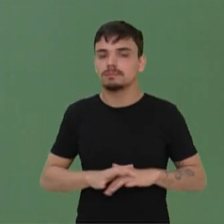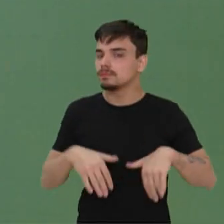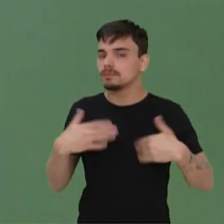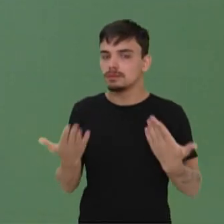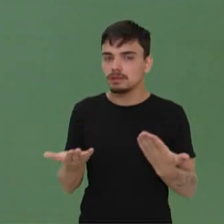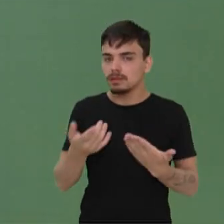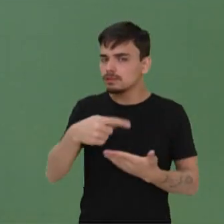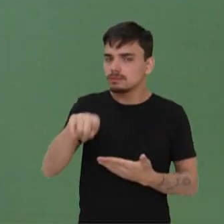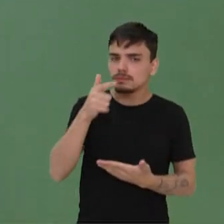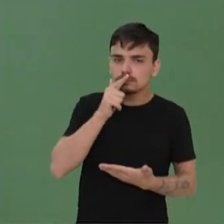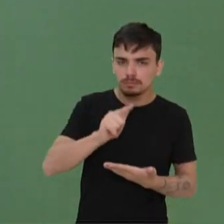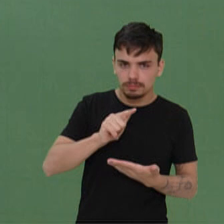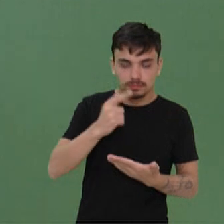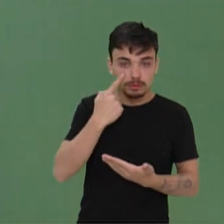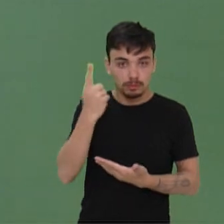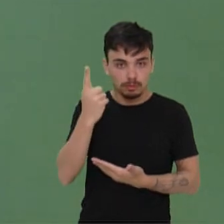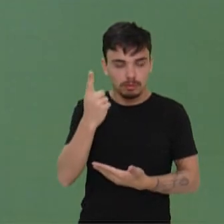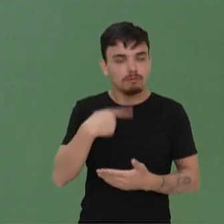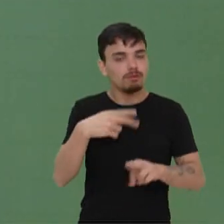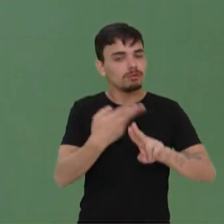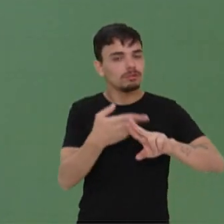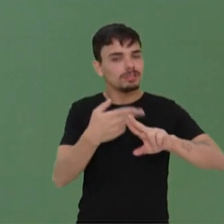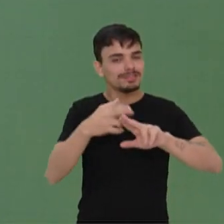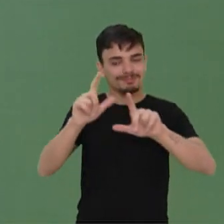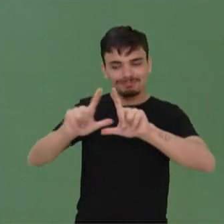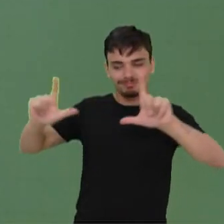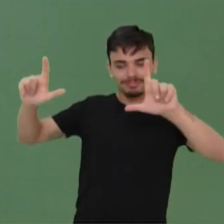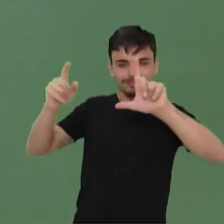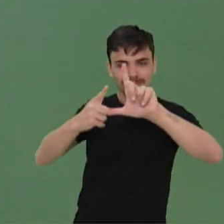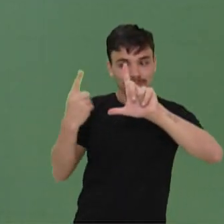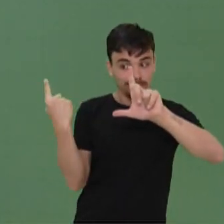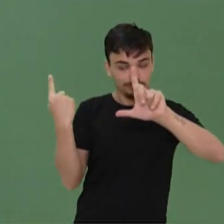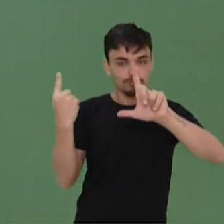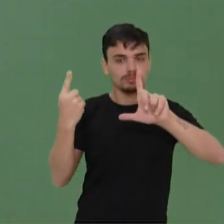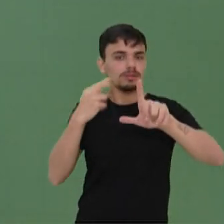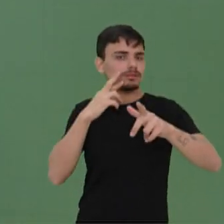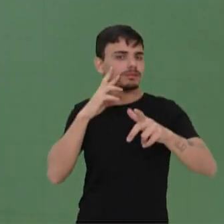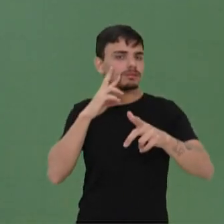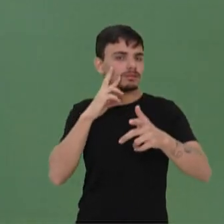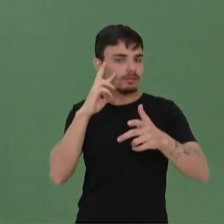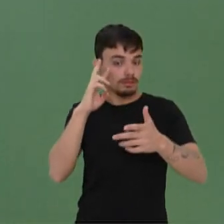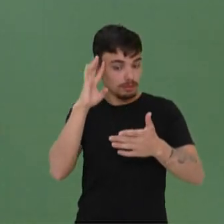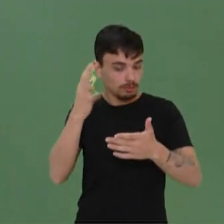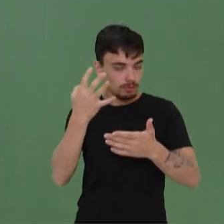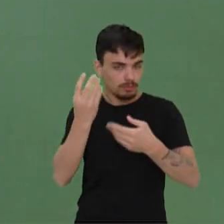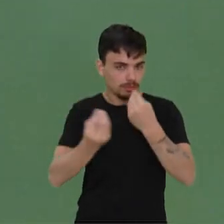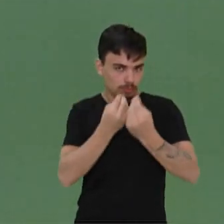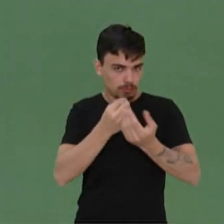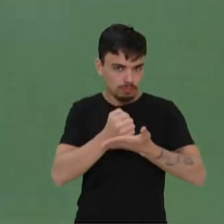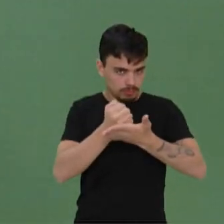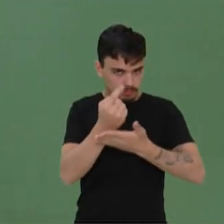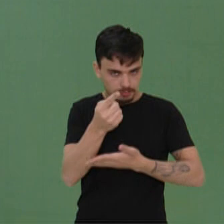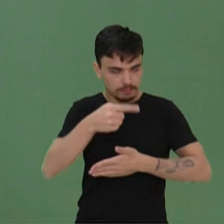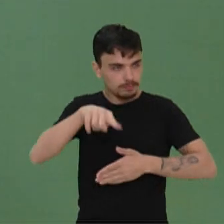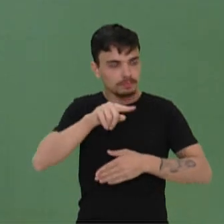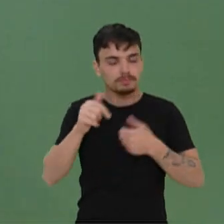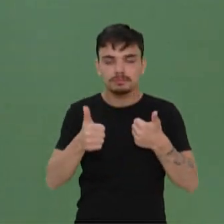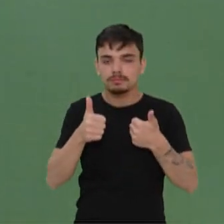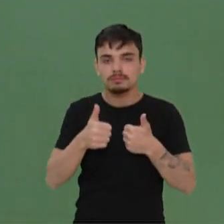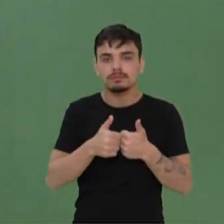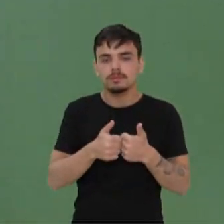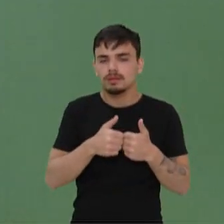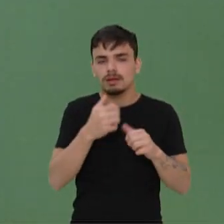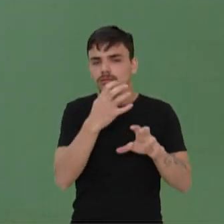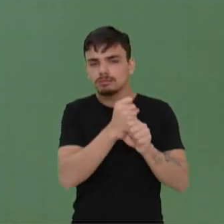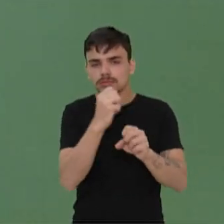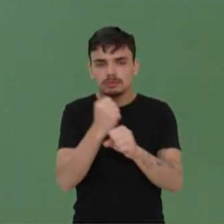E aí, conseguiram? Bom, eu vou usar o quadro aqui para ajudar a gente a resolver esse problema, ok? Para calcular o x do